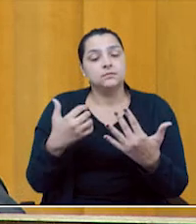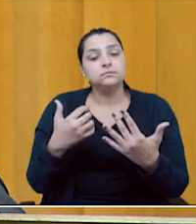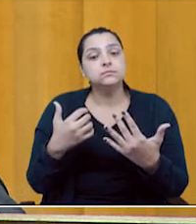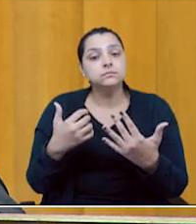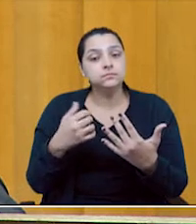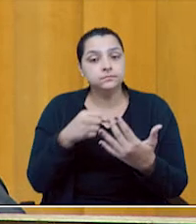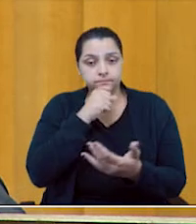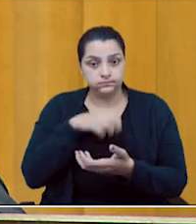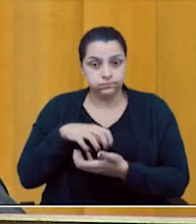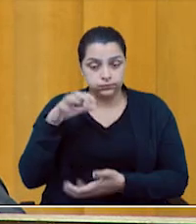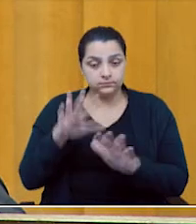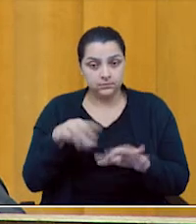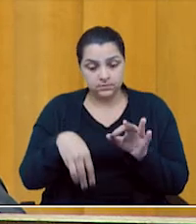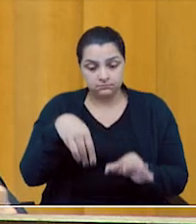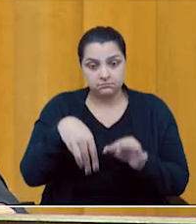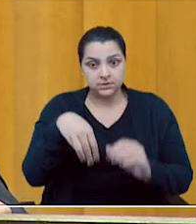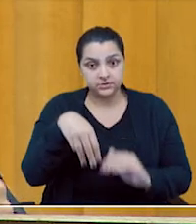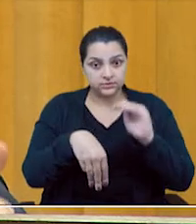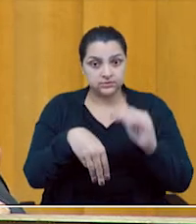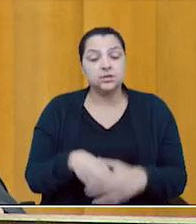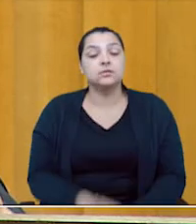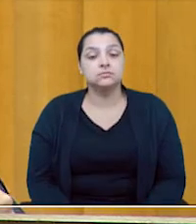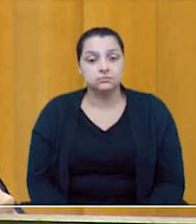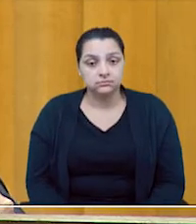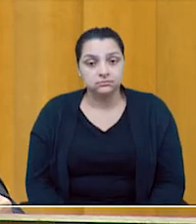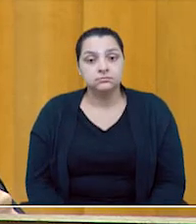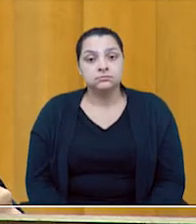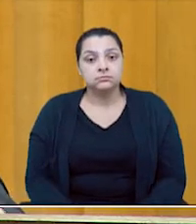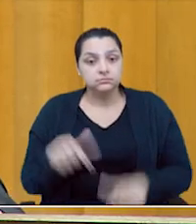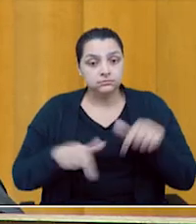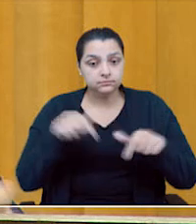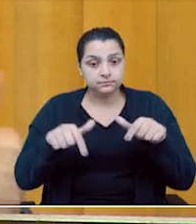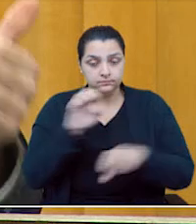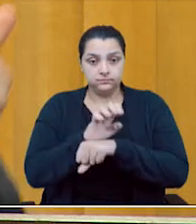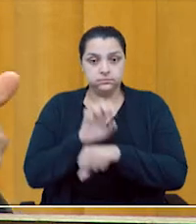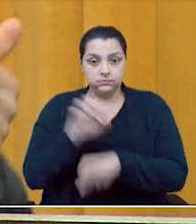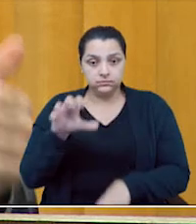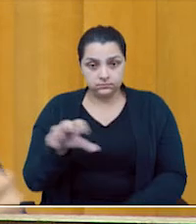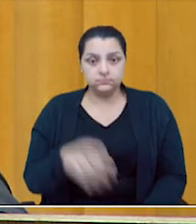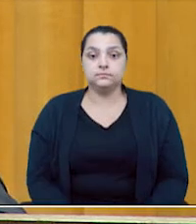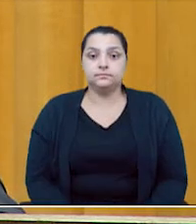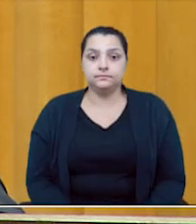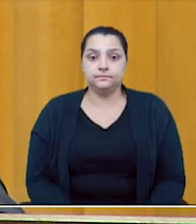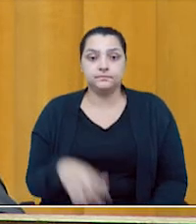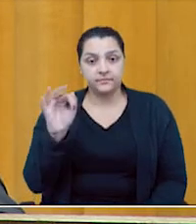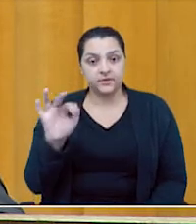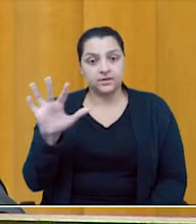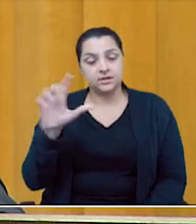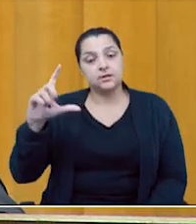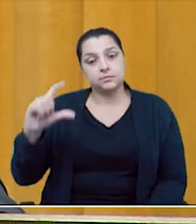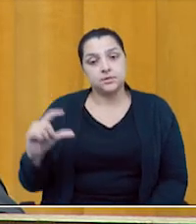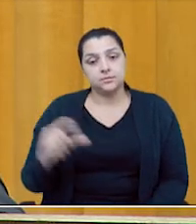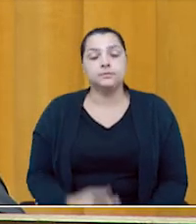dos magistrados, é bastante, do trabalho estadual, é bastante impactante. A federal é um pouco menor. Bom,